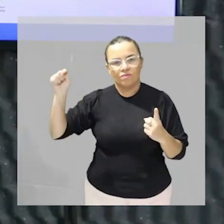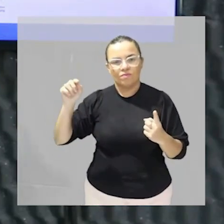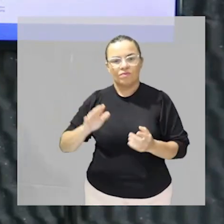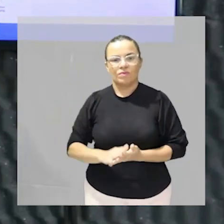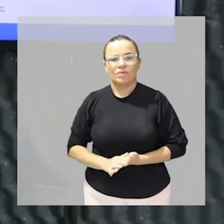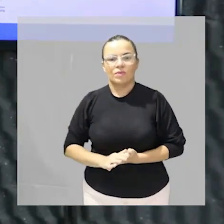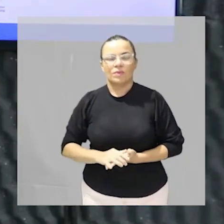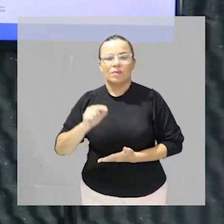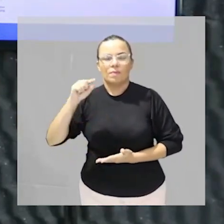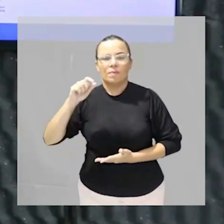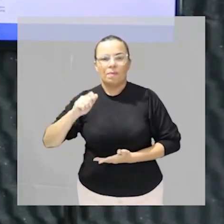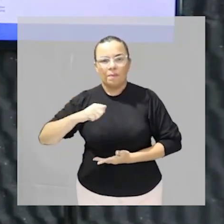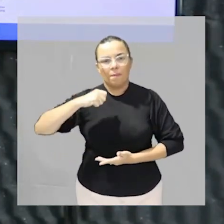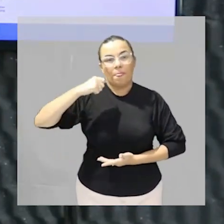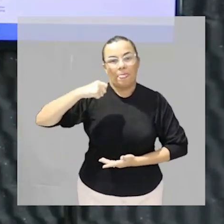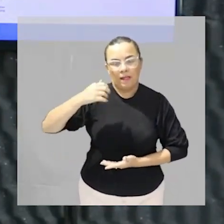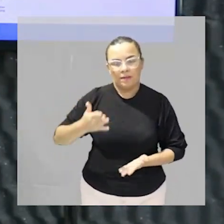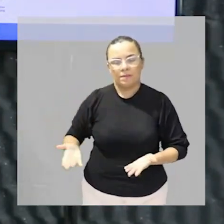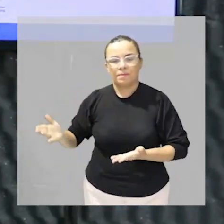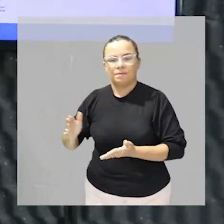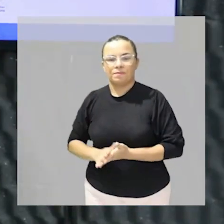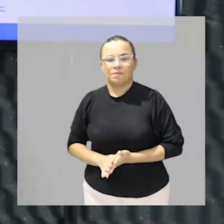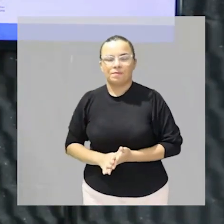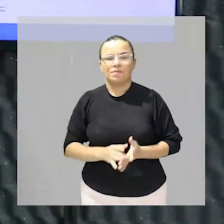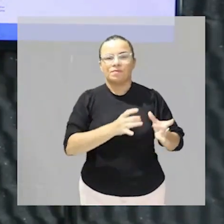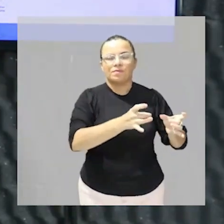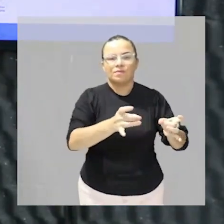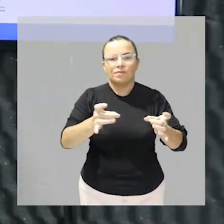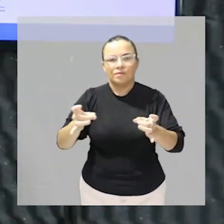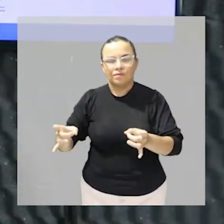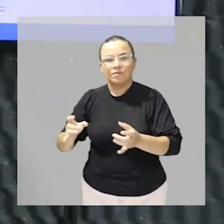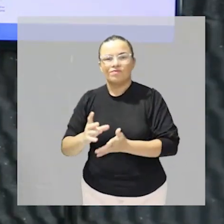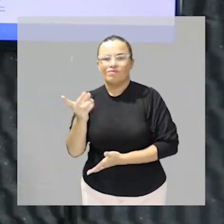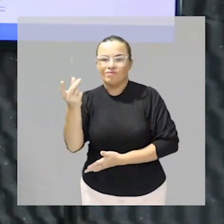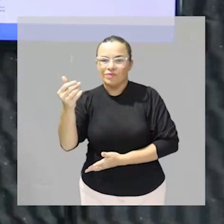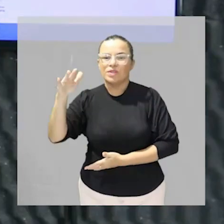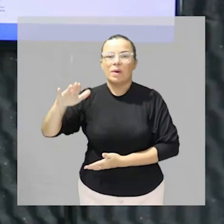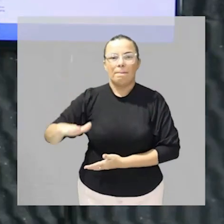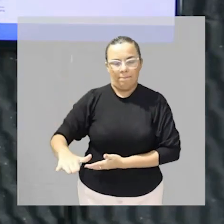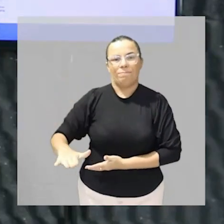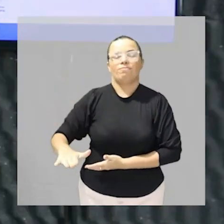pão. Vamos pegar esse trigo e vender a preços baixos.